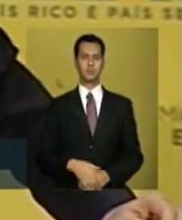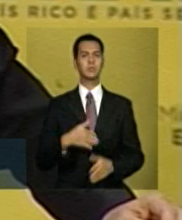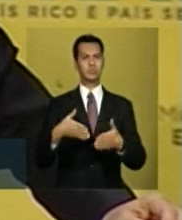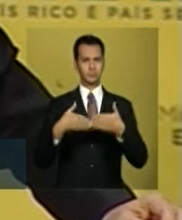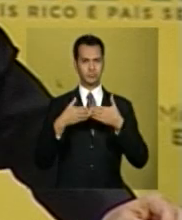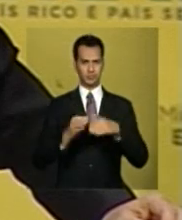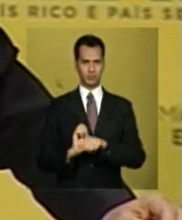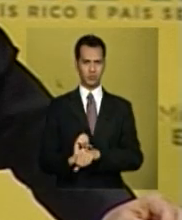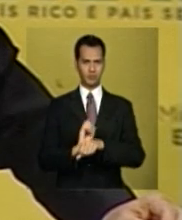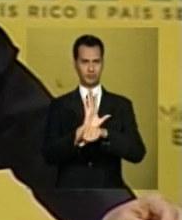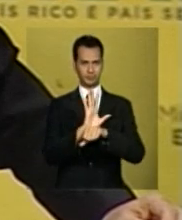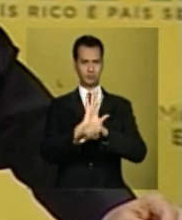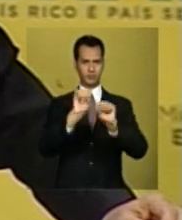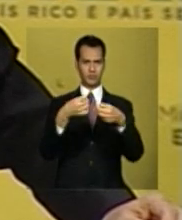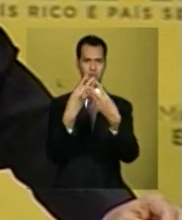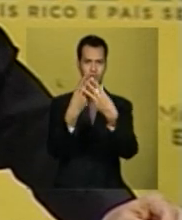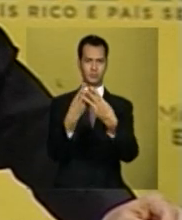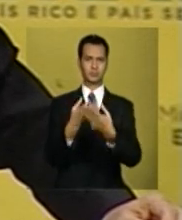essa